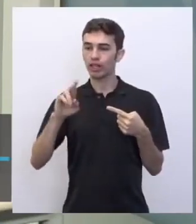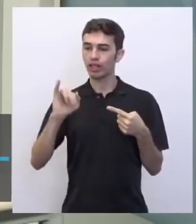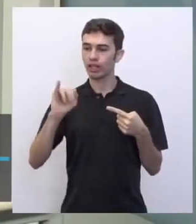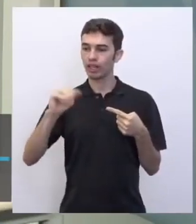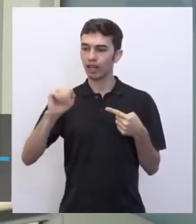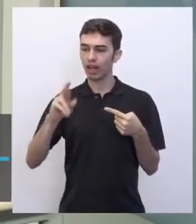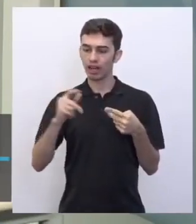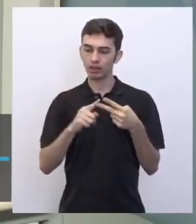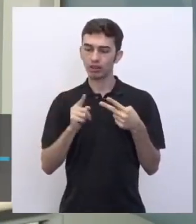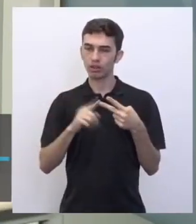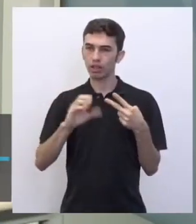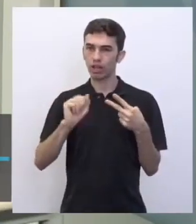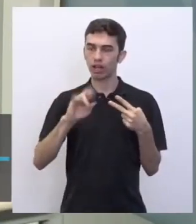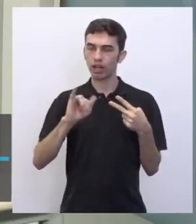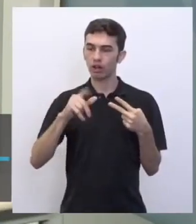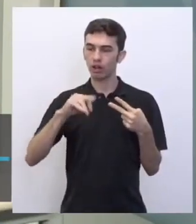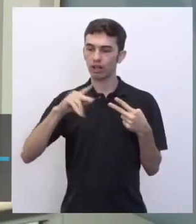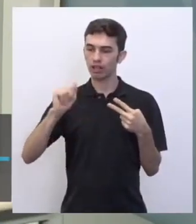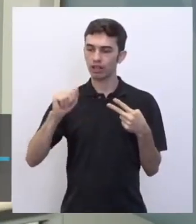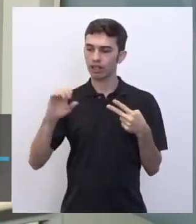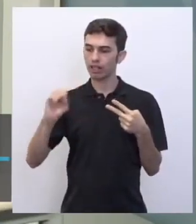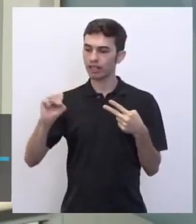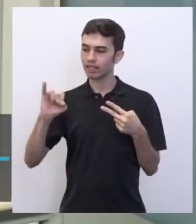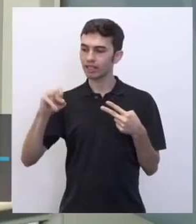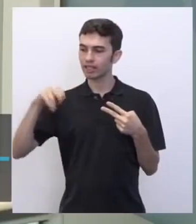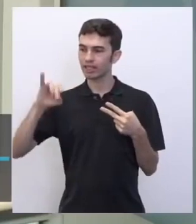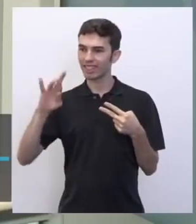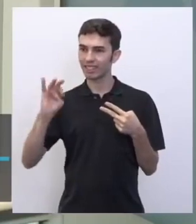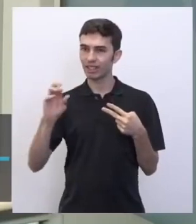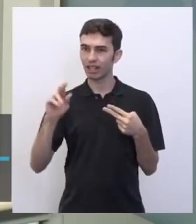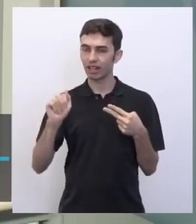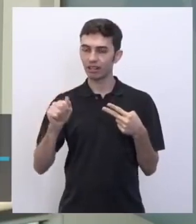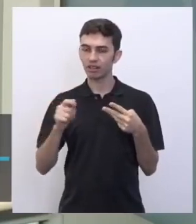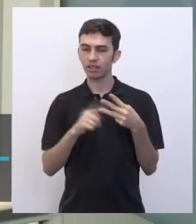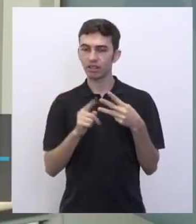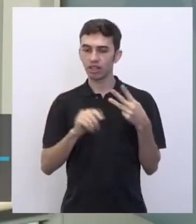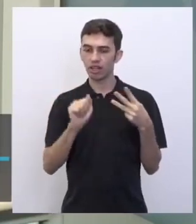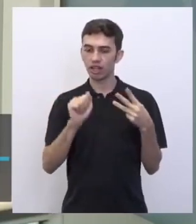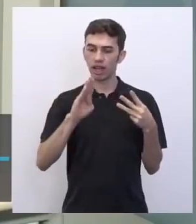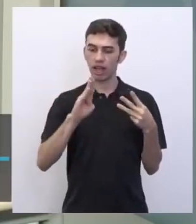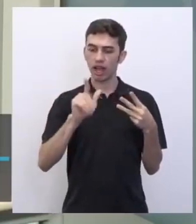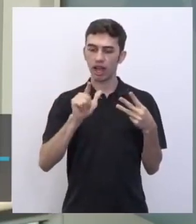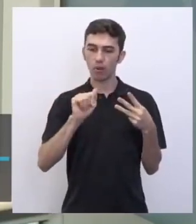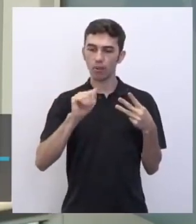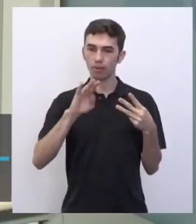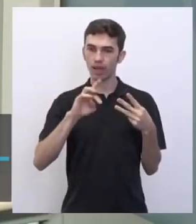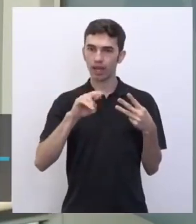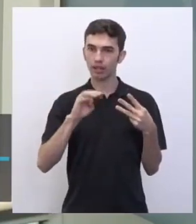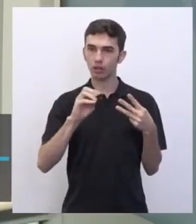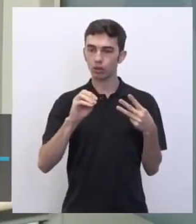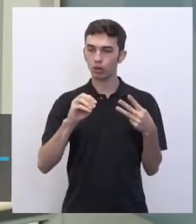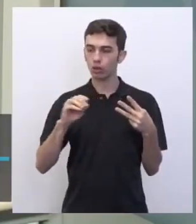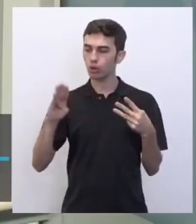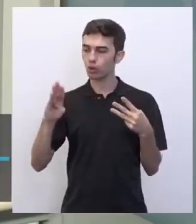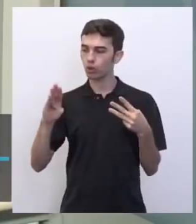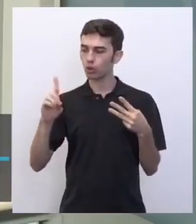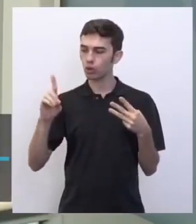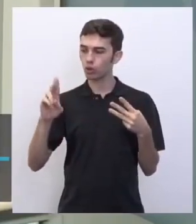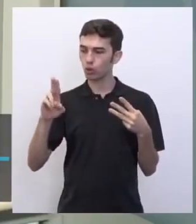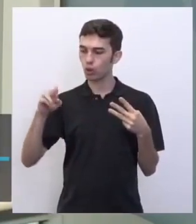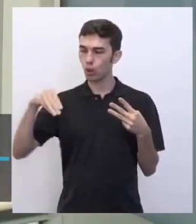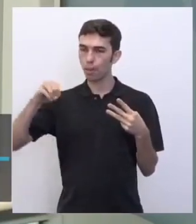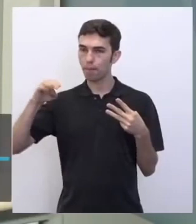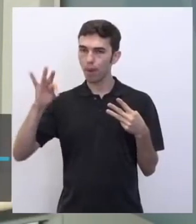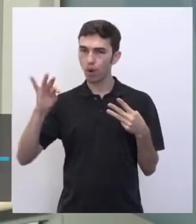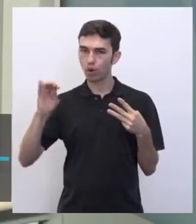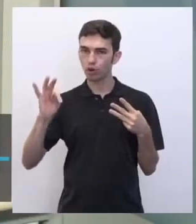Escola Carolina Sintra da Silveira da Sul 2 e a Alberto Dumont de Martinópolis. É interessante como a gente